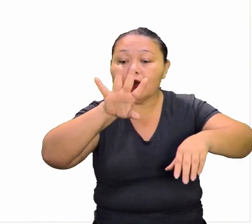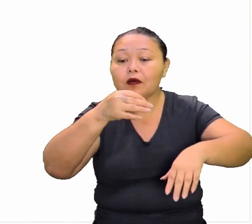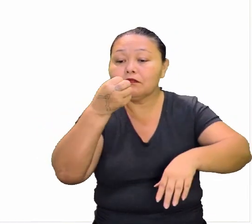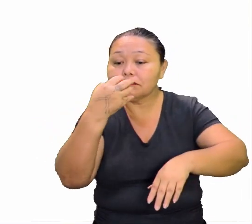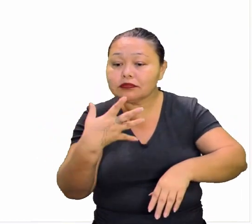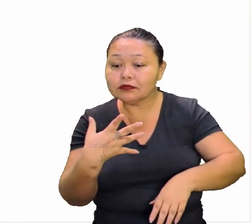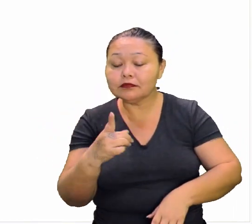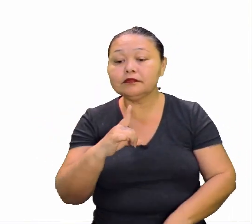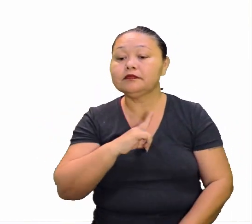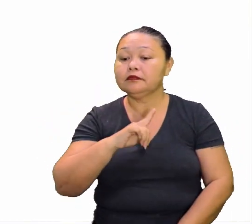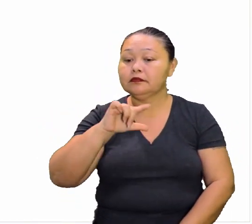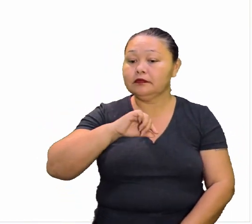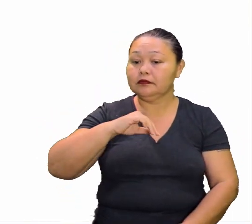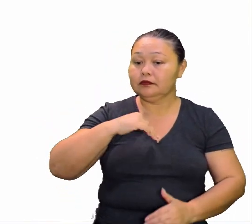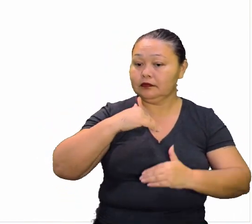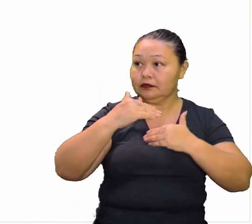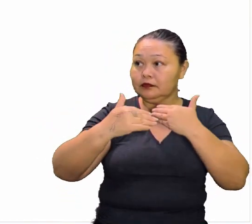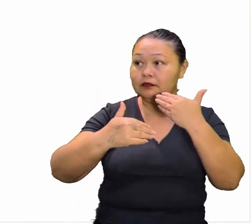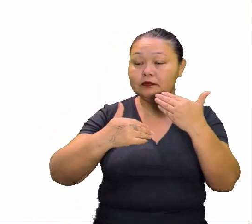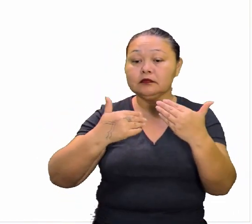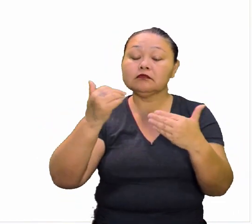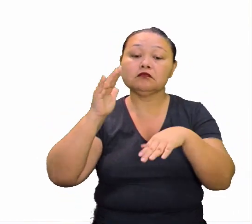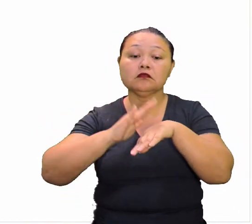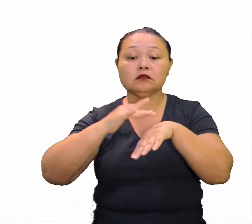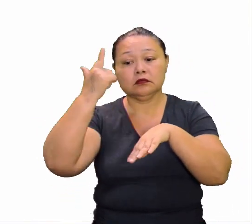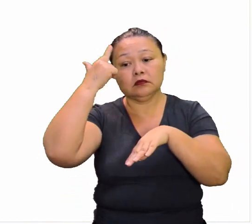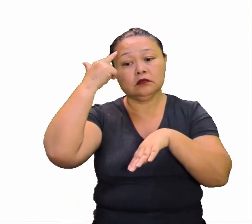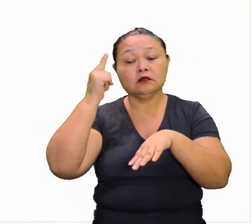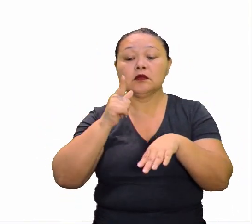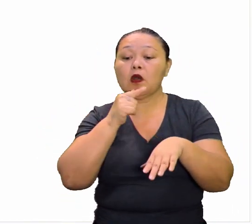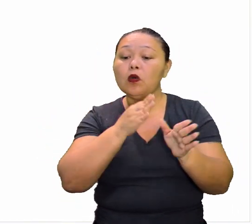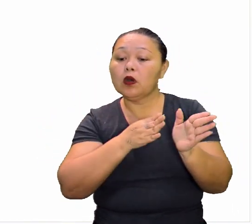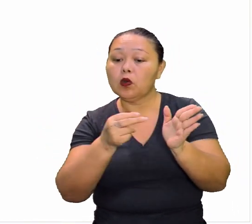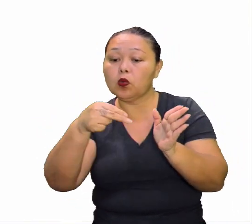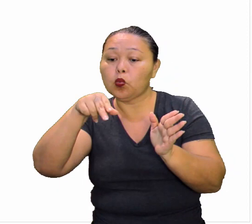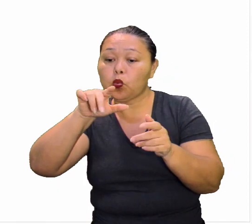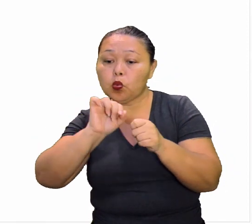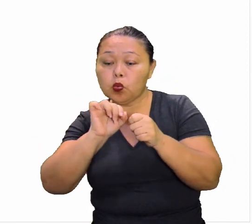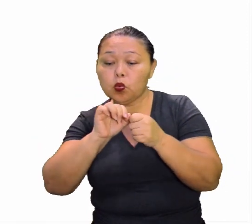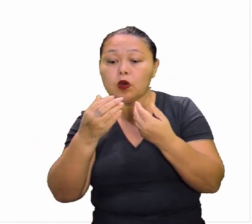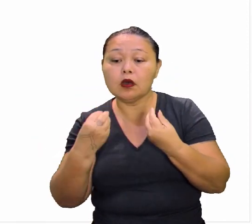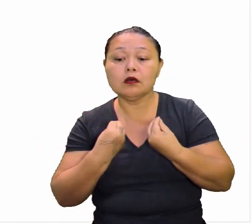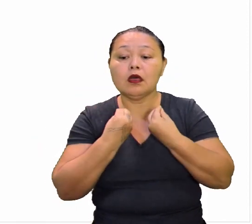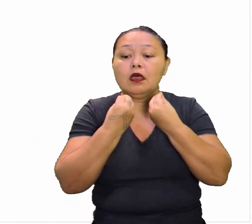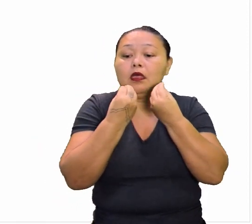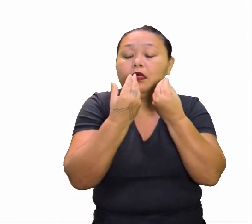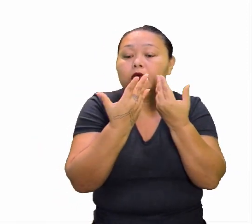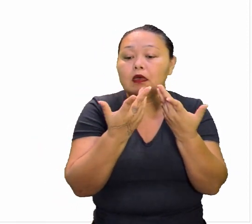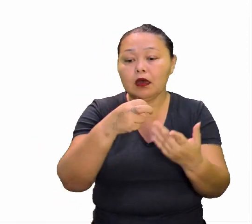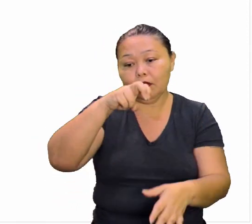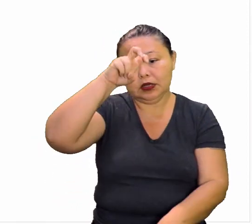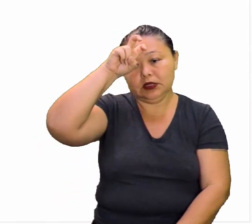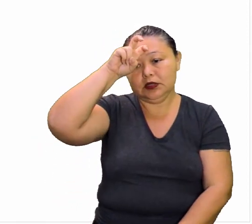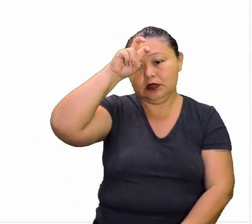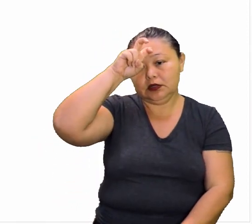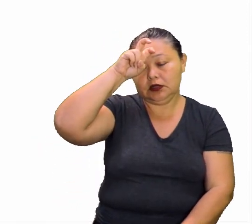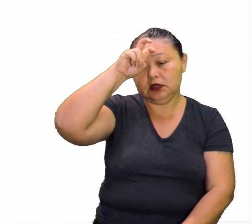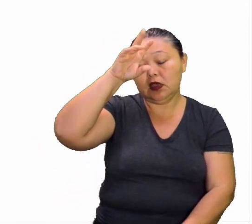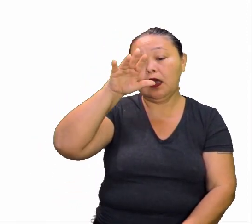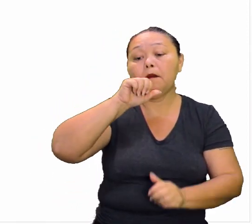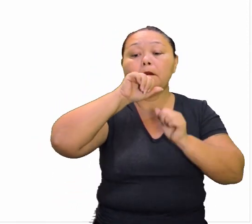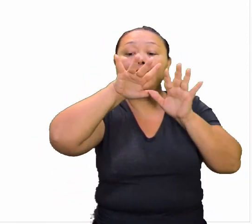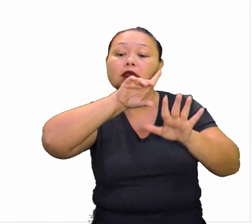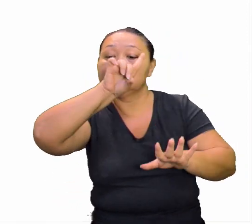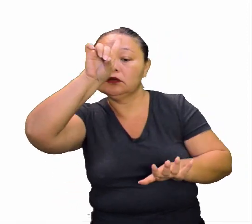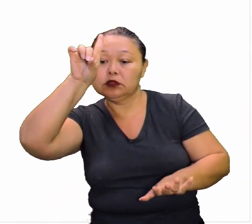ser um crescente fértil, tinha aquela ideia, o rio Nilo é uma dádiva para o Egito, é uma bênção